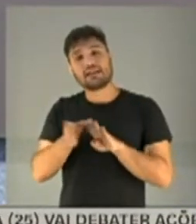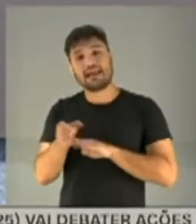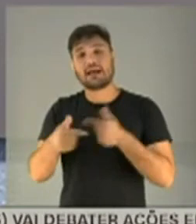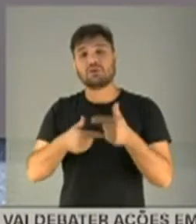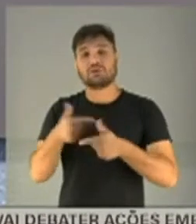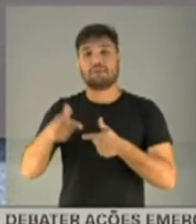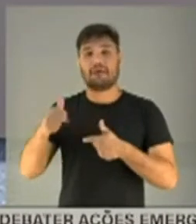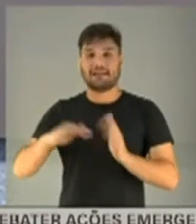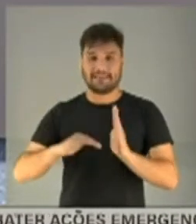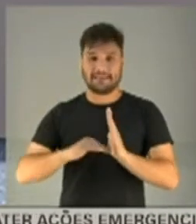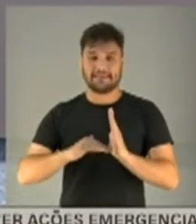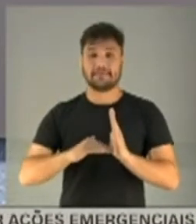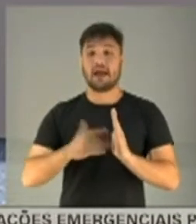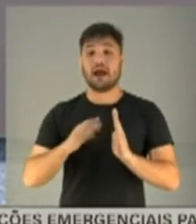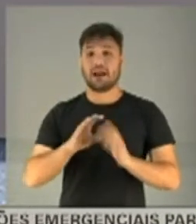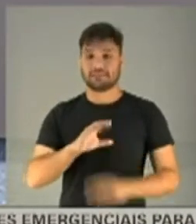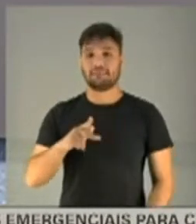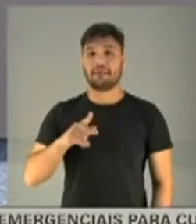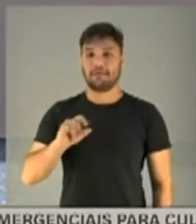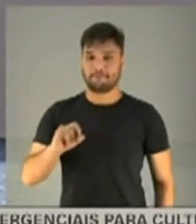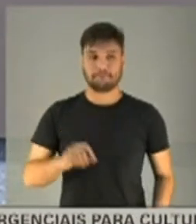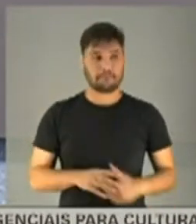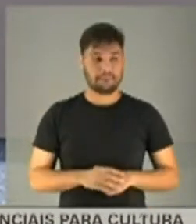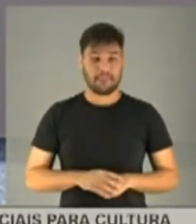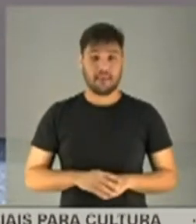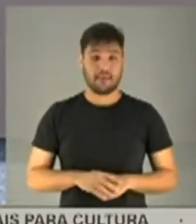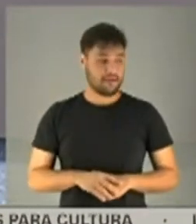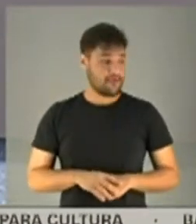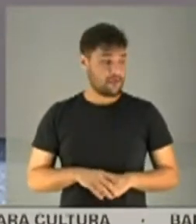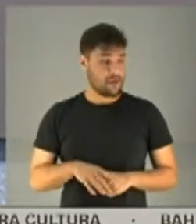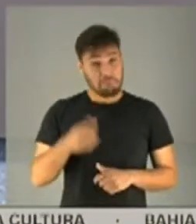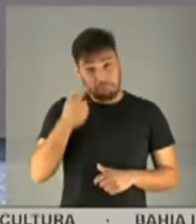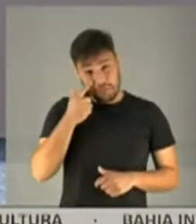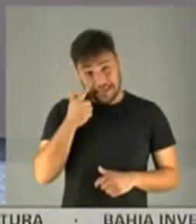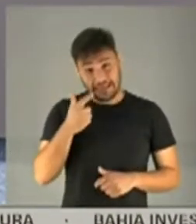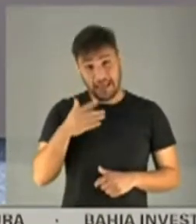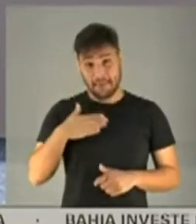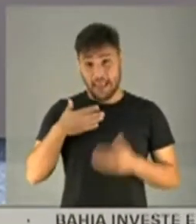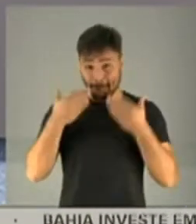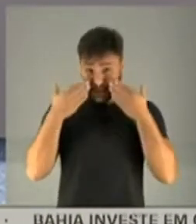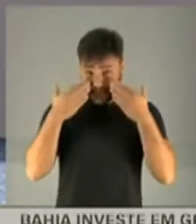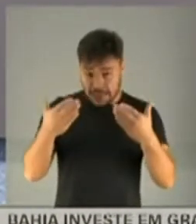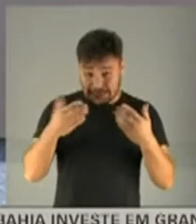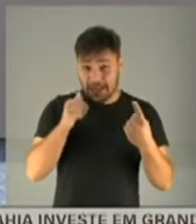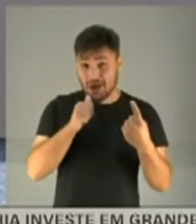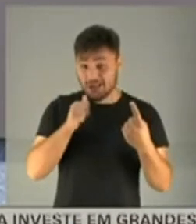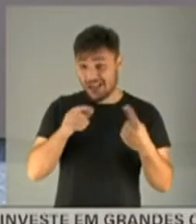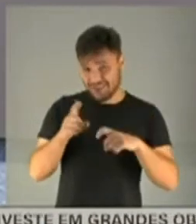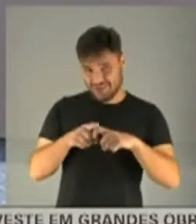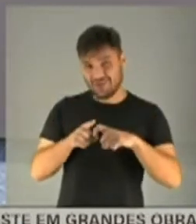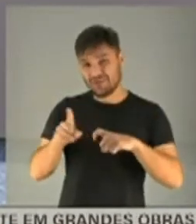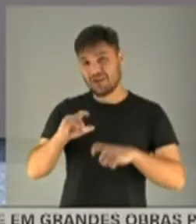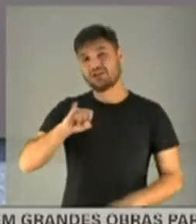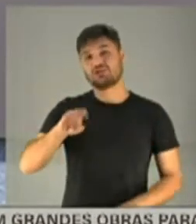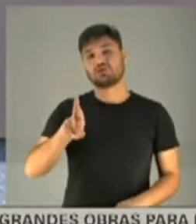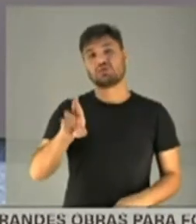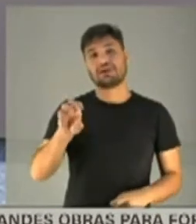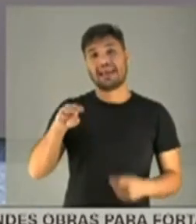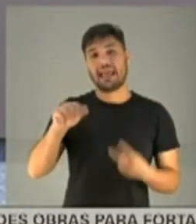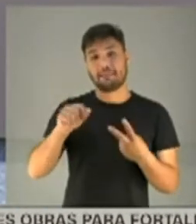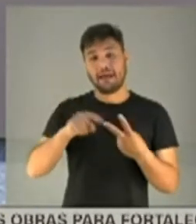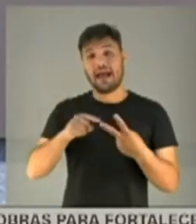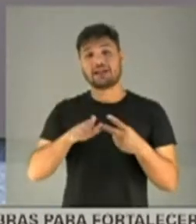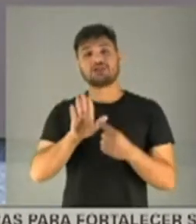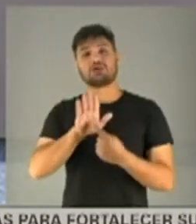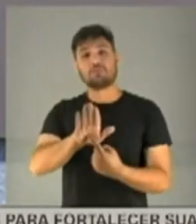nessa comissão. Primeiro, vocês vão ver que na minha apresentação e na apresentação da doutora Jurema, a gente apresenta muito pouco dados